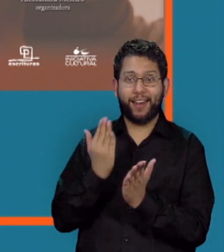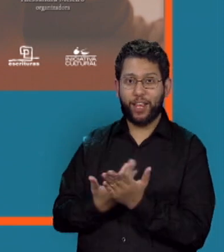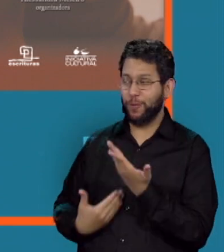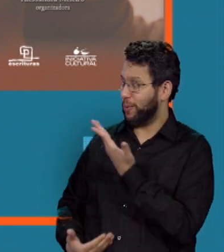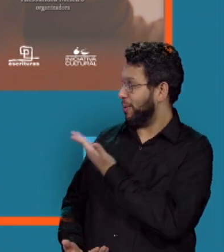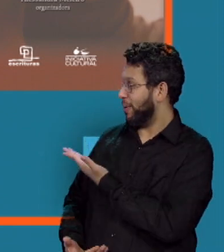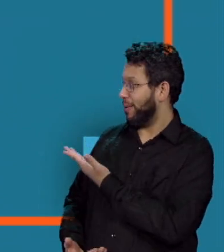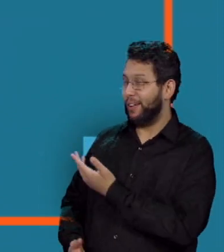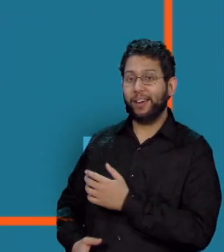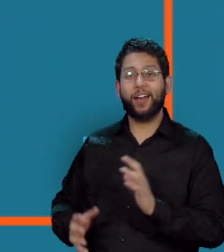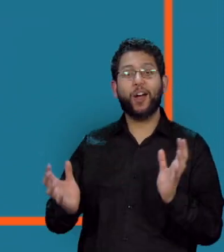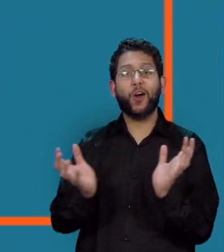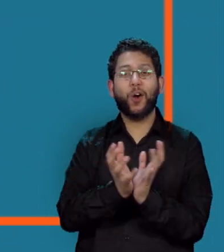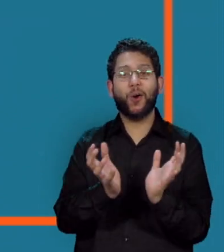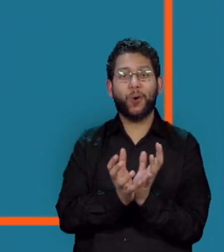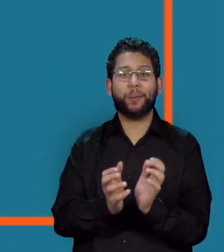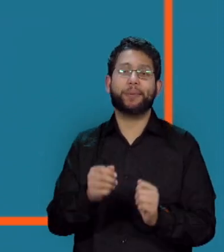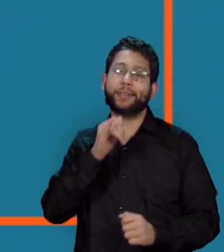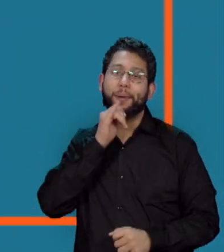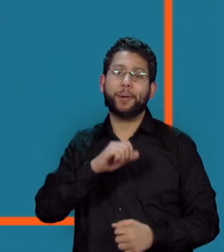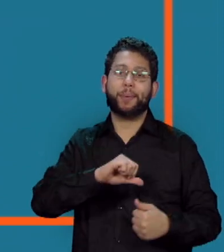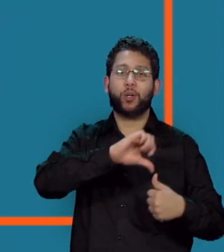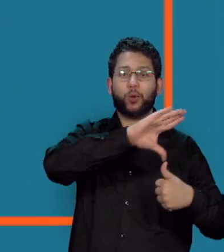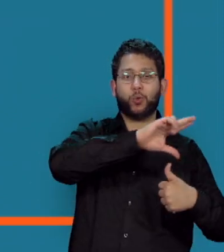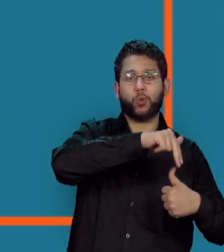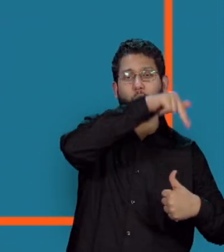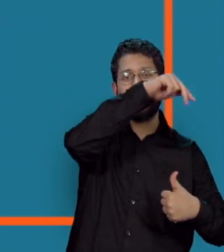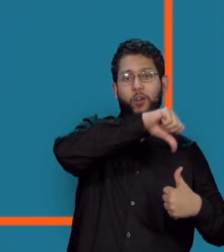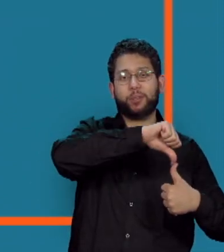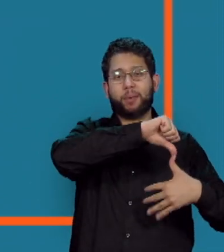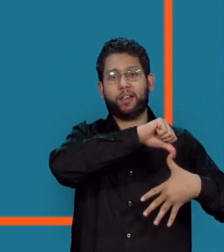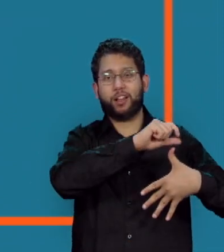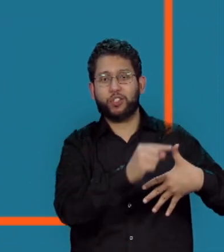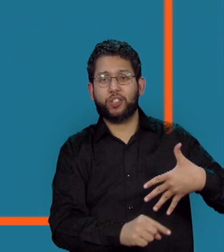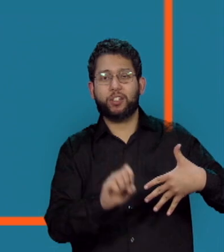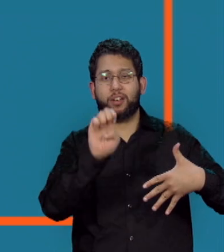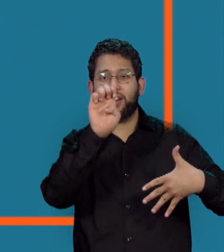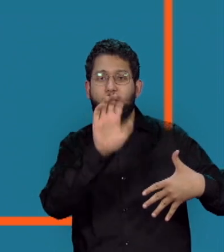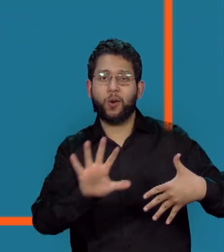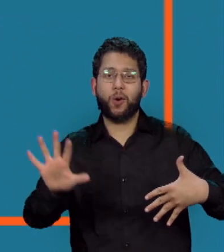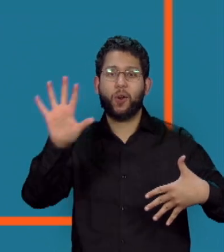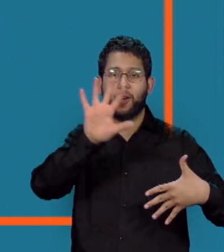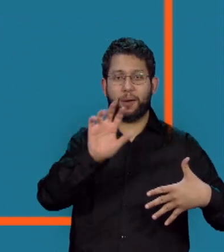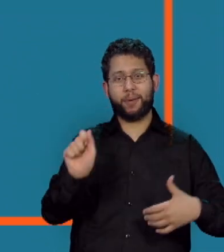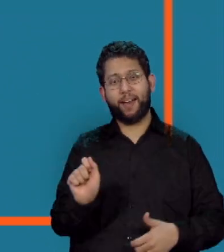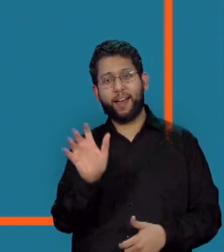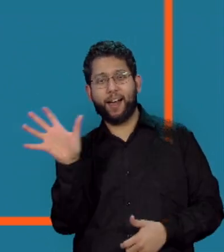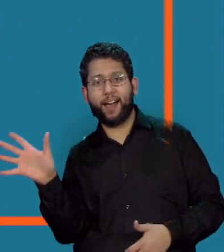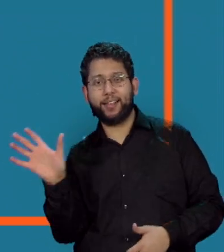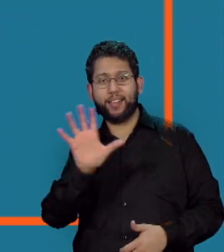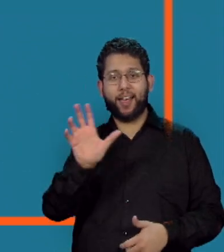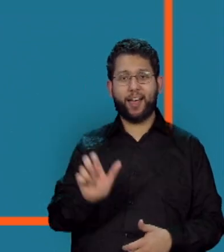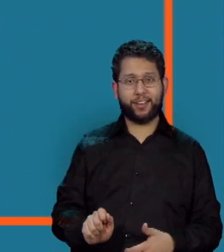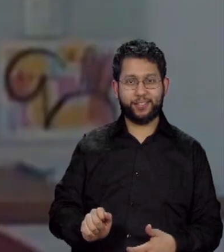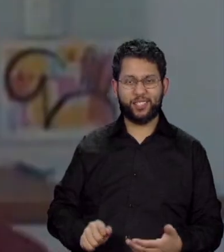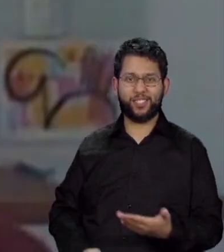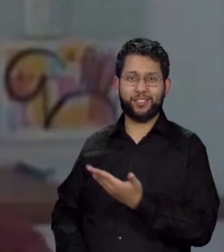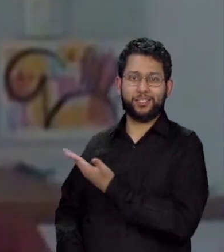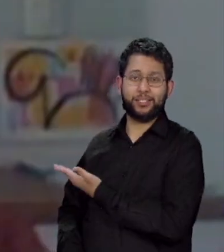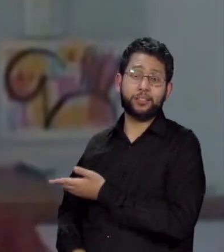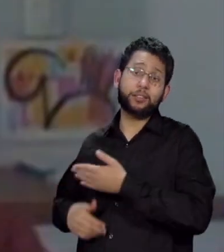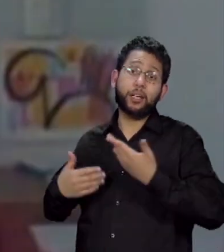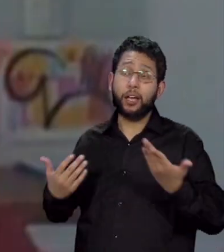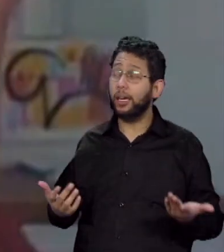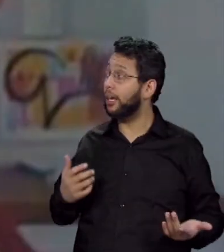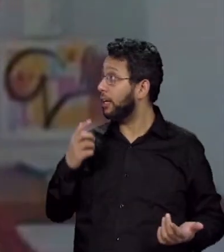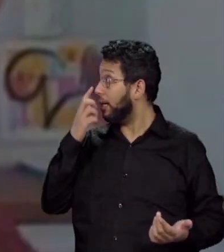num continente, né? América do Norte, América Latina, Europa, Ásia e África. E,